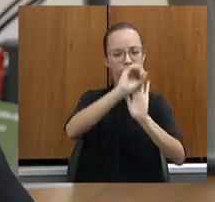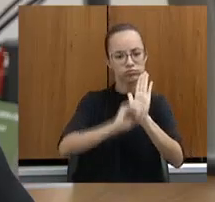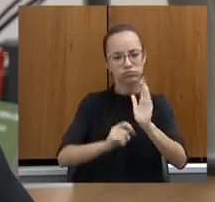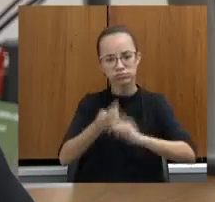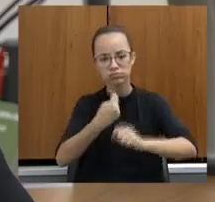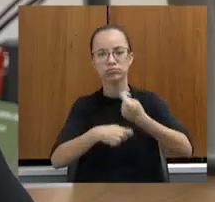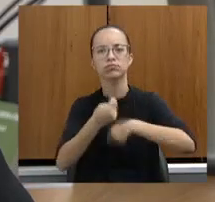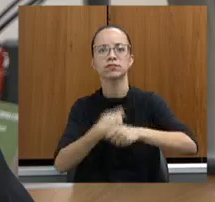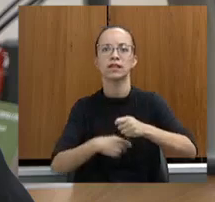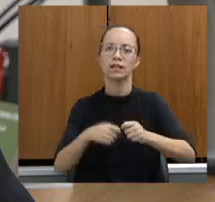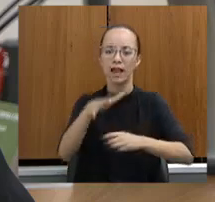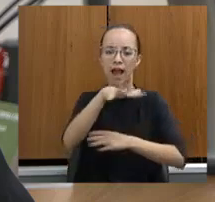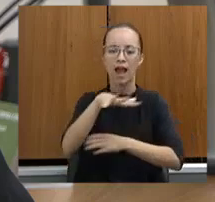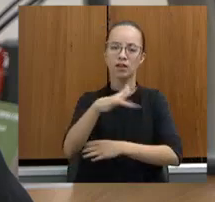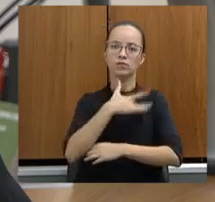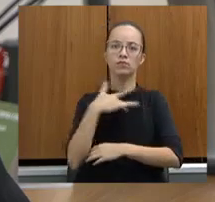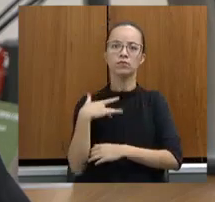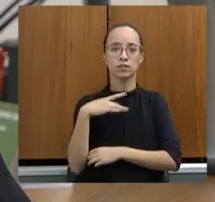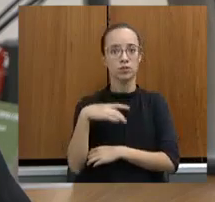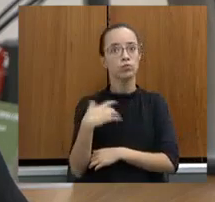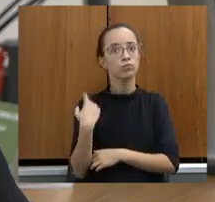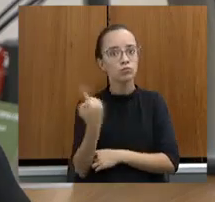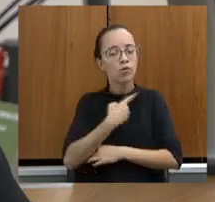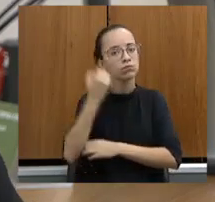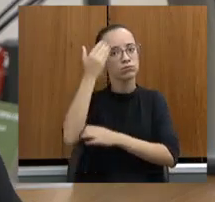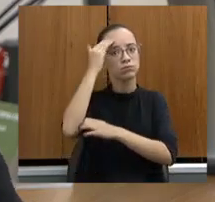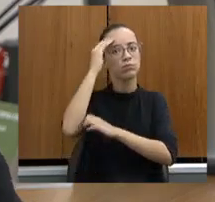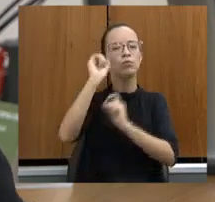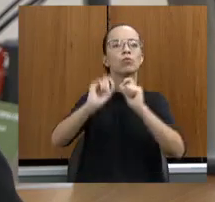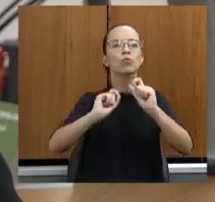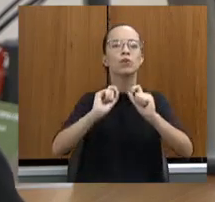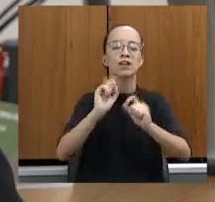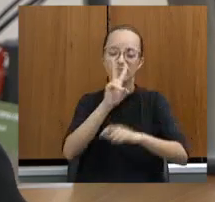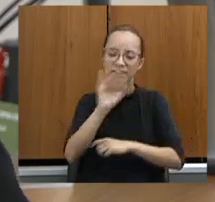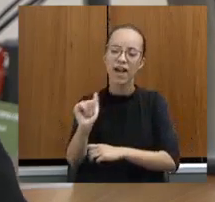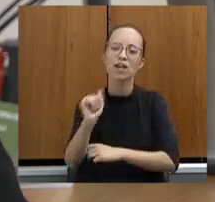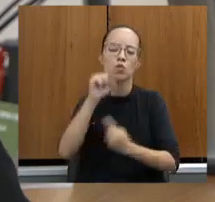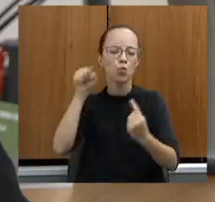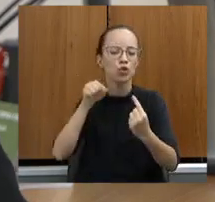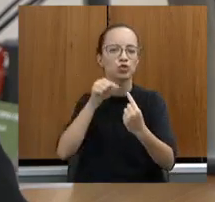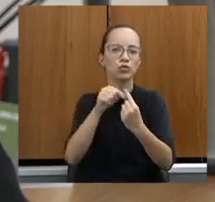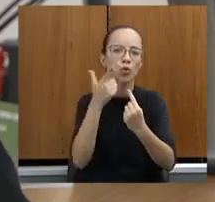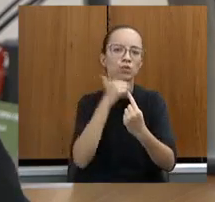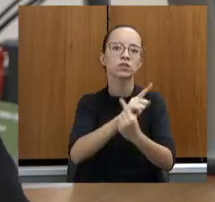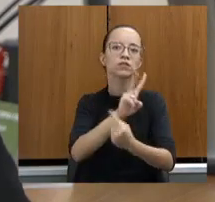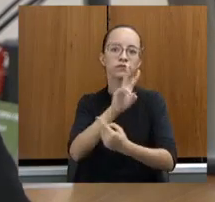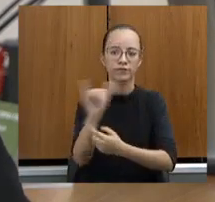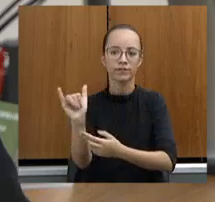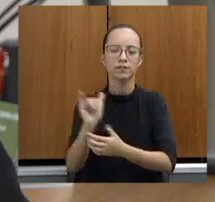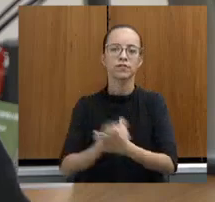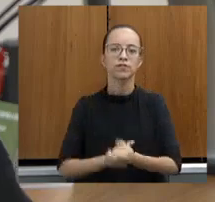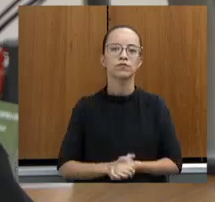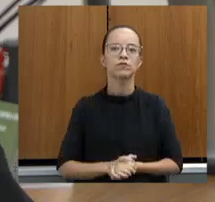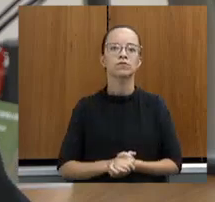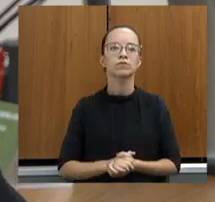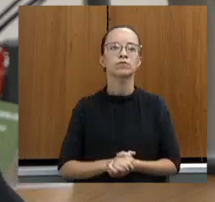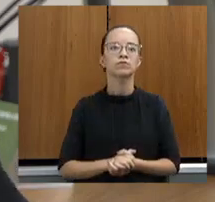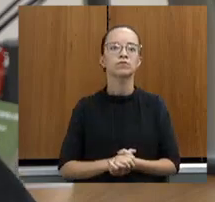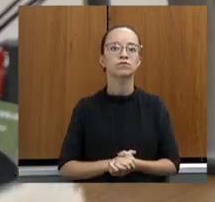da área da saúde então a gente entende também que iremos atingir o mínimo constitucional exigido